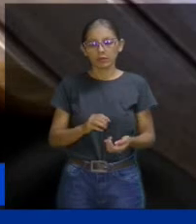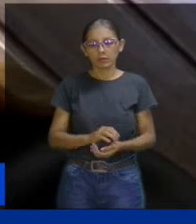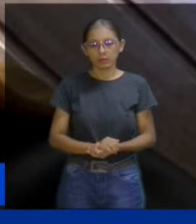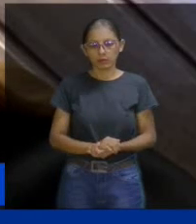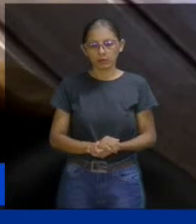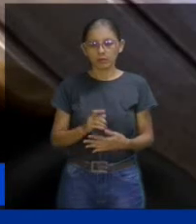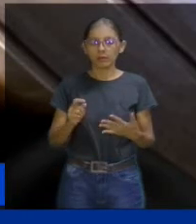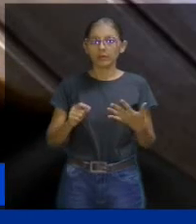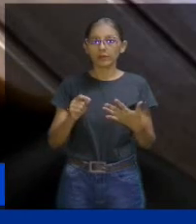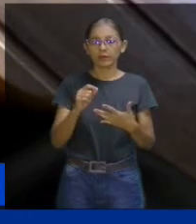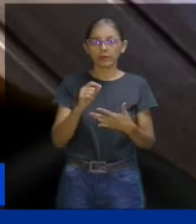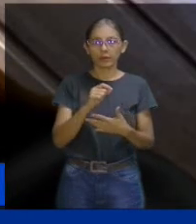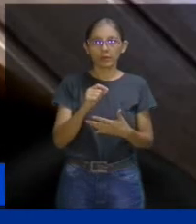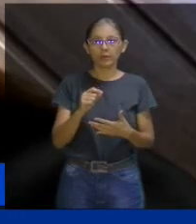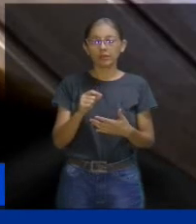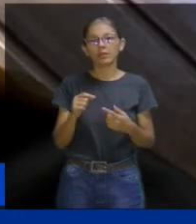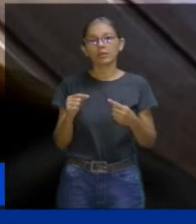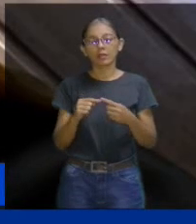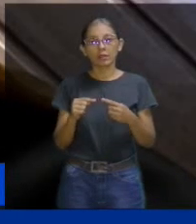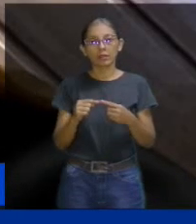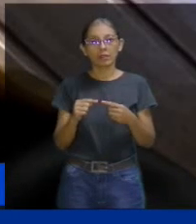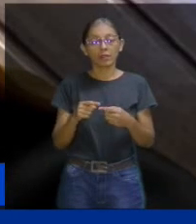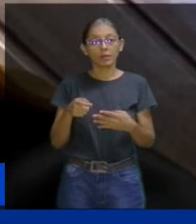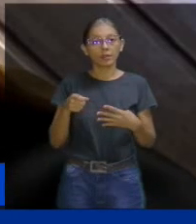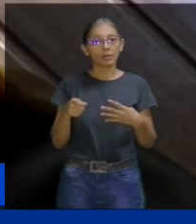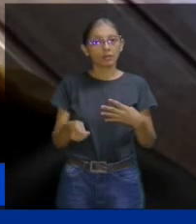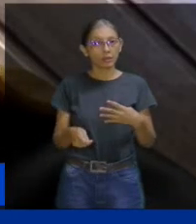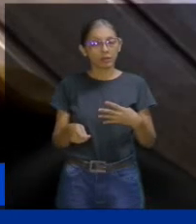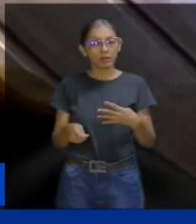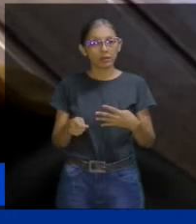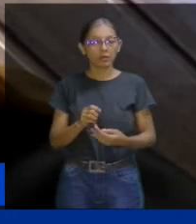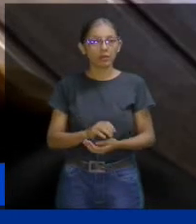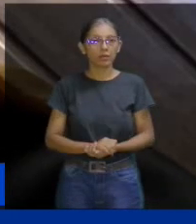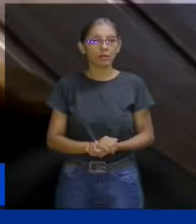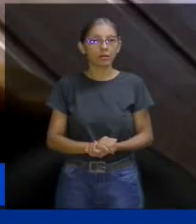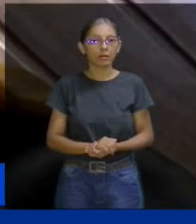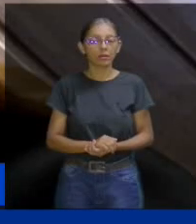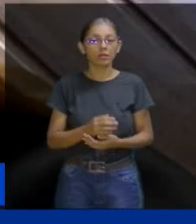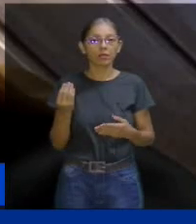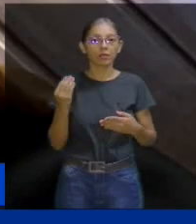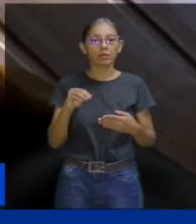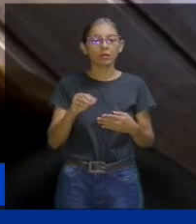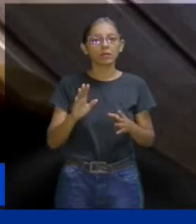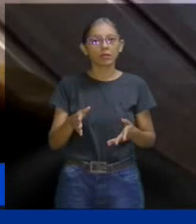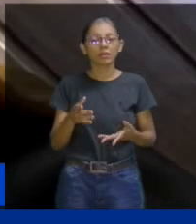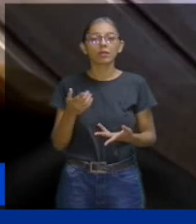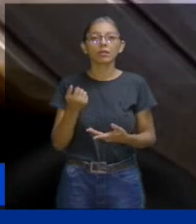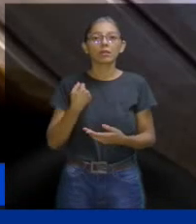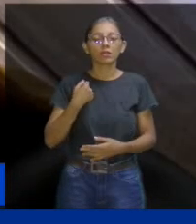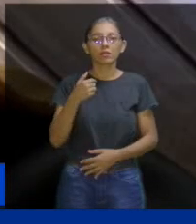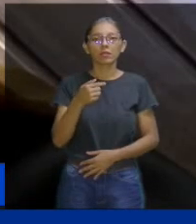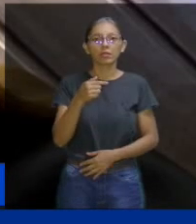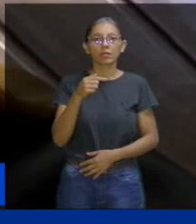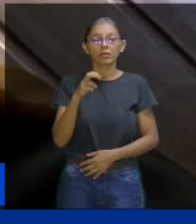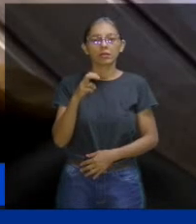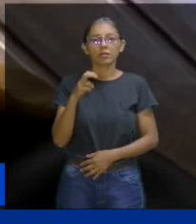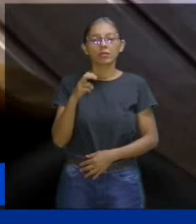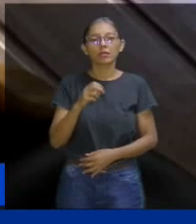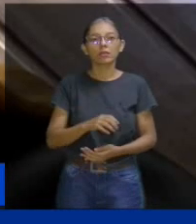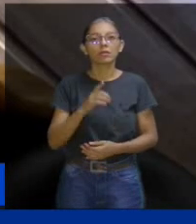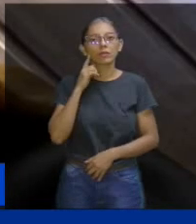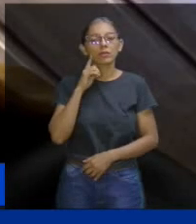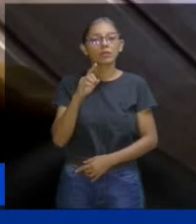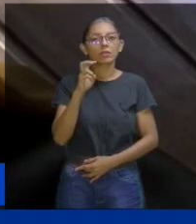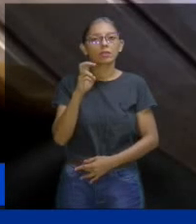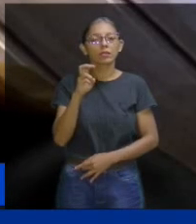aqui do que sustenta a Procuradoria Regional Eleitoral, a sentença ela foi publicada no DJE, número 75, no dia 5 de maio. Na tela,